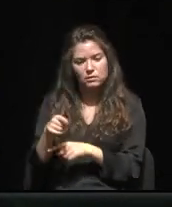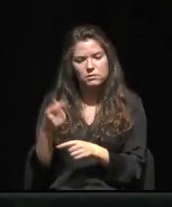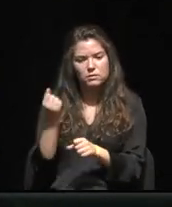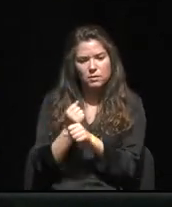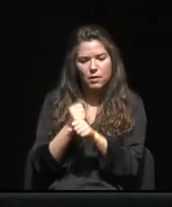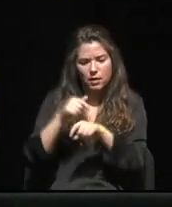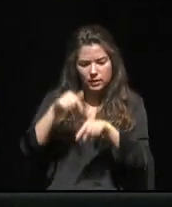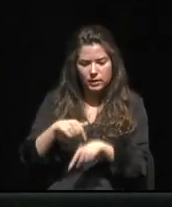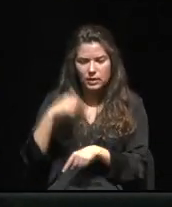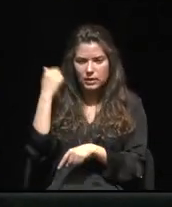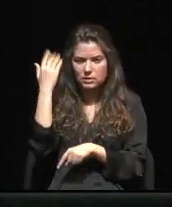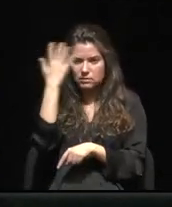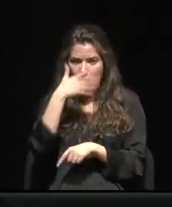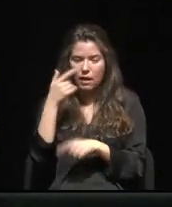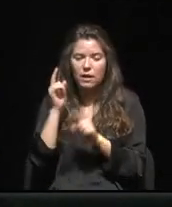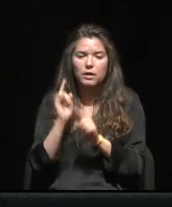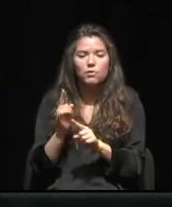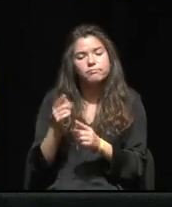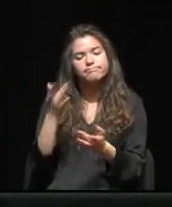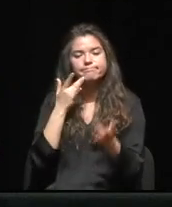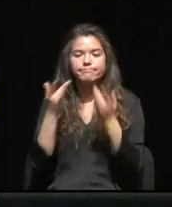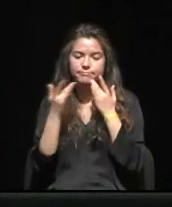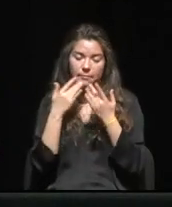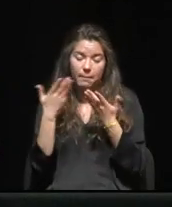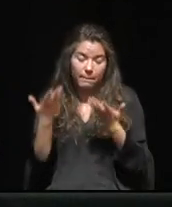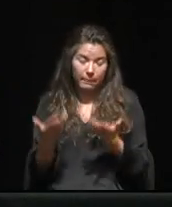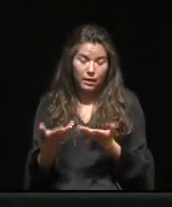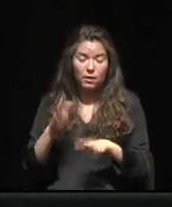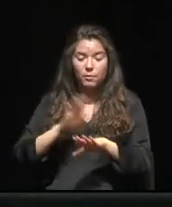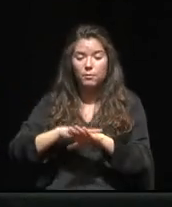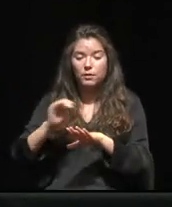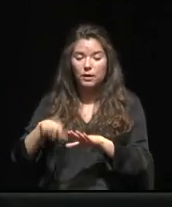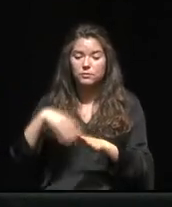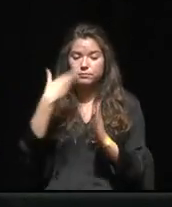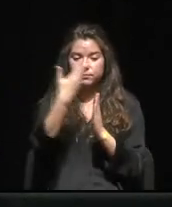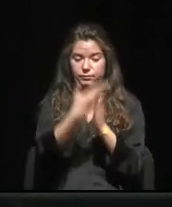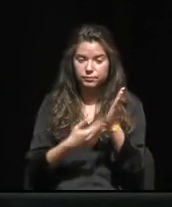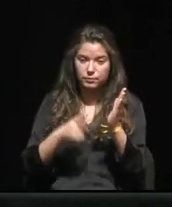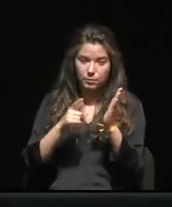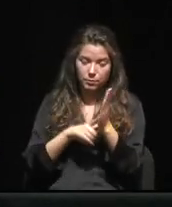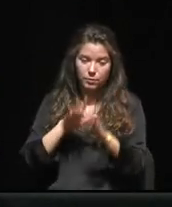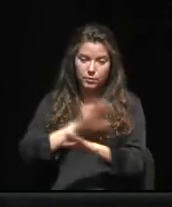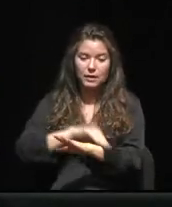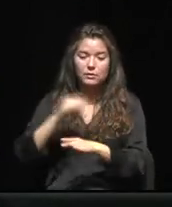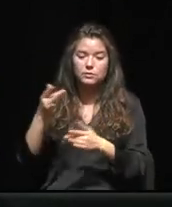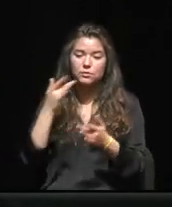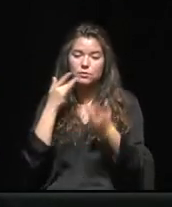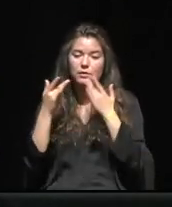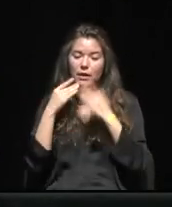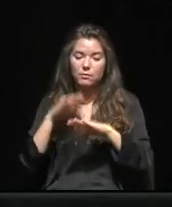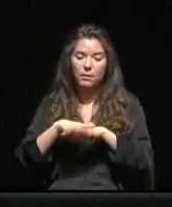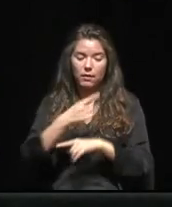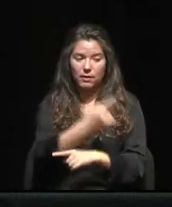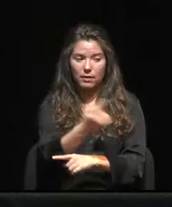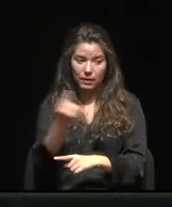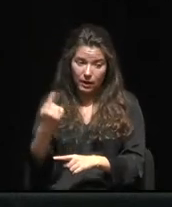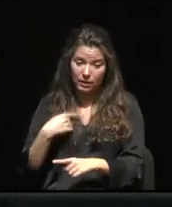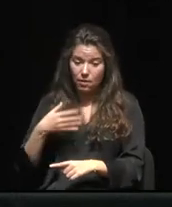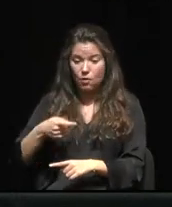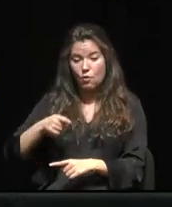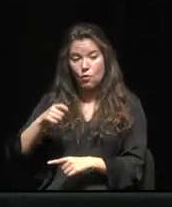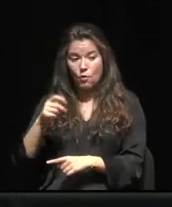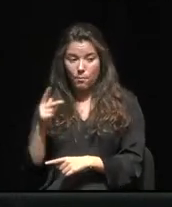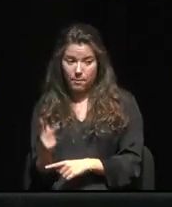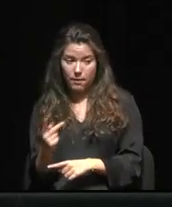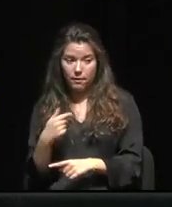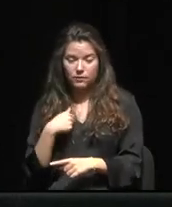trabalham nesta arte tão milenar Como é o teatro mas sobre a recomendação relativamente aos teatros em cada bairro aquilo que o pev aqui